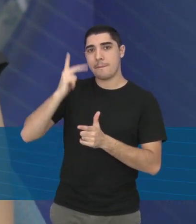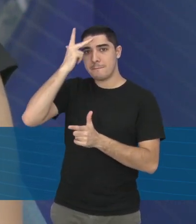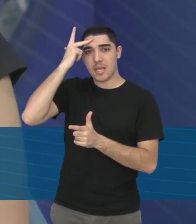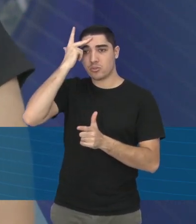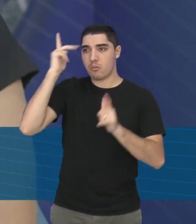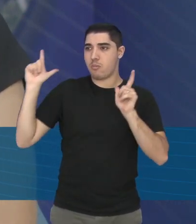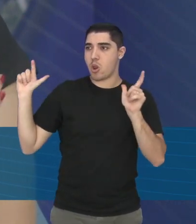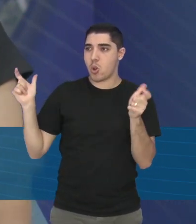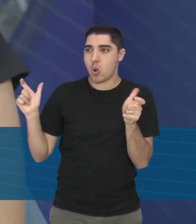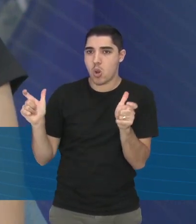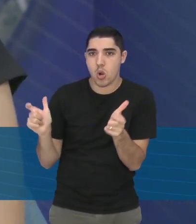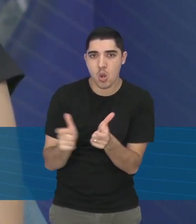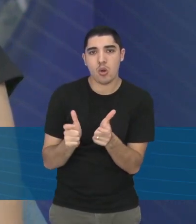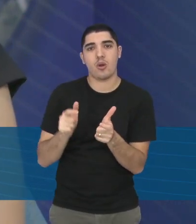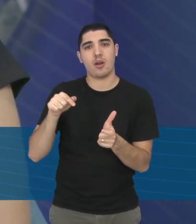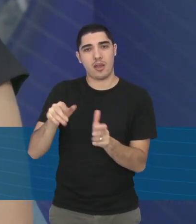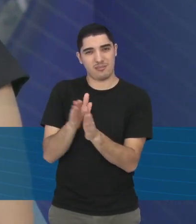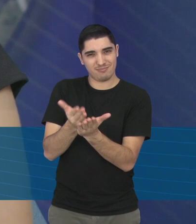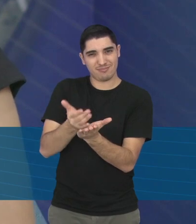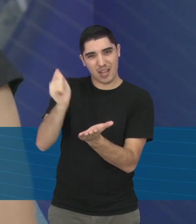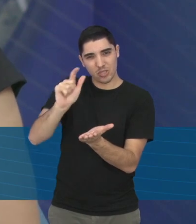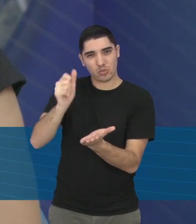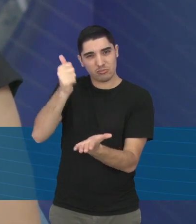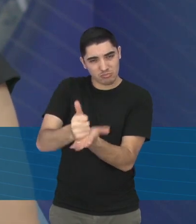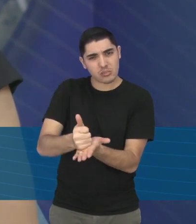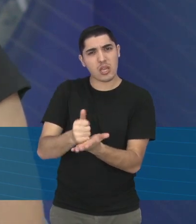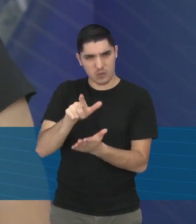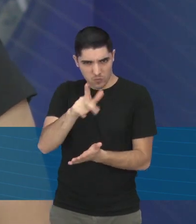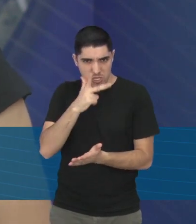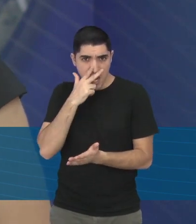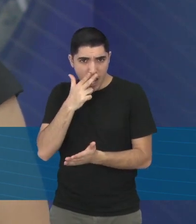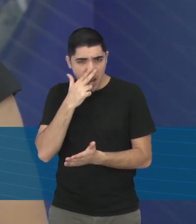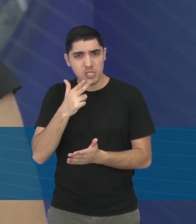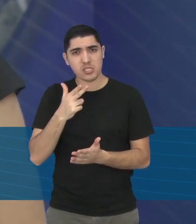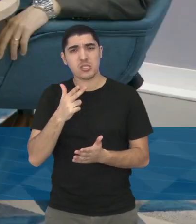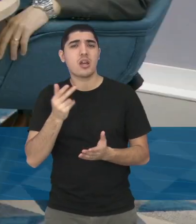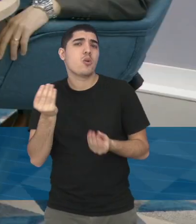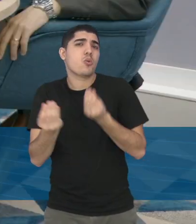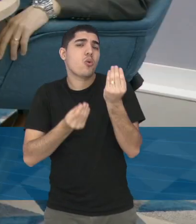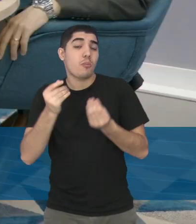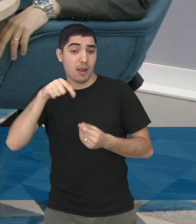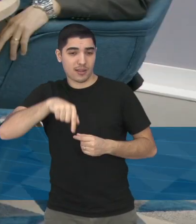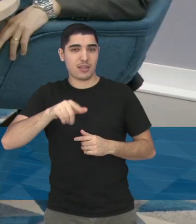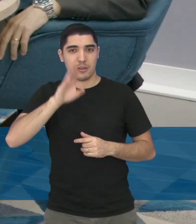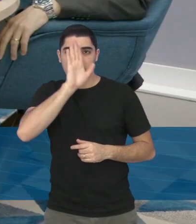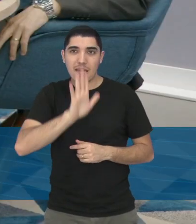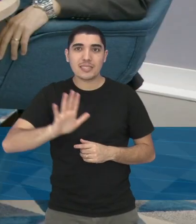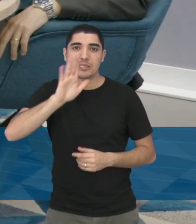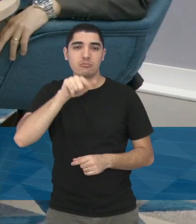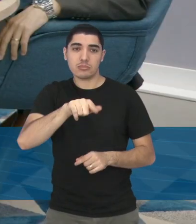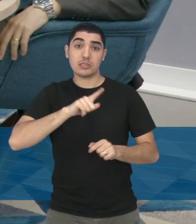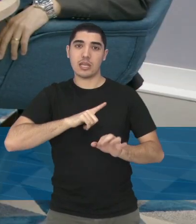serem contratadas no regime CLT, afeta economicamente a nossa realidade também.